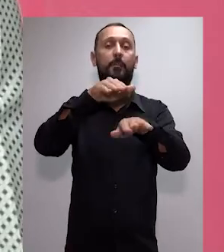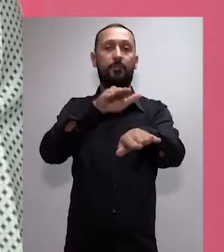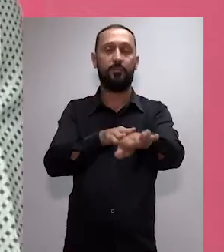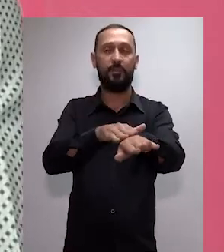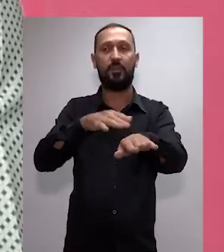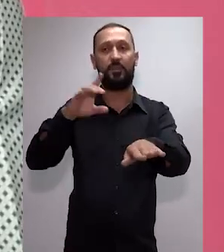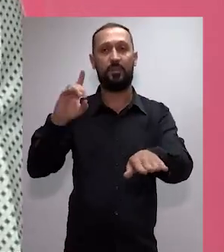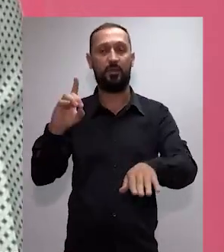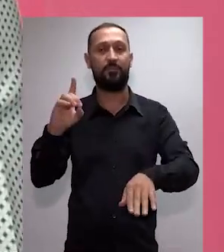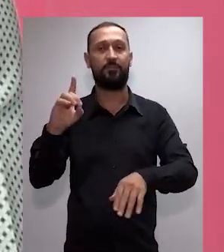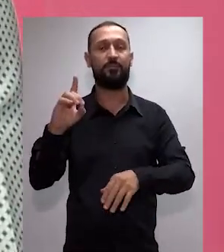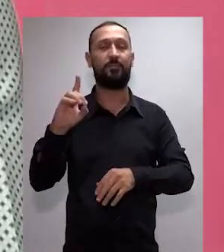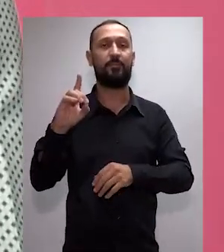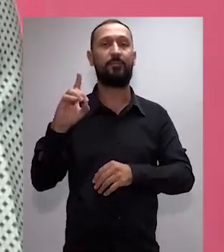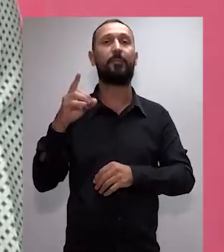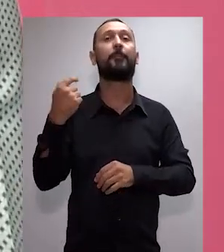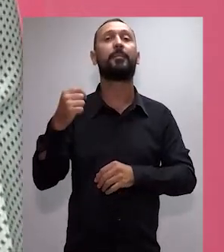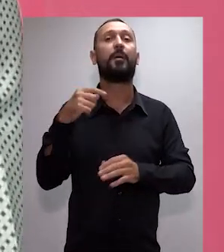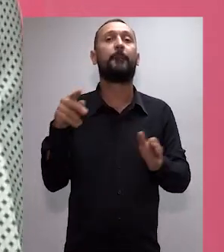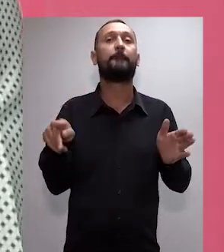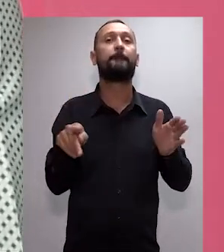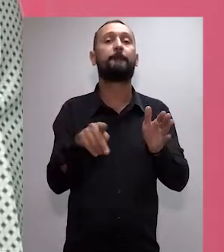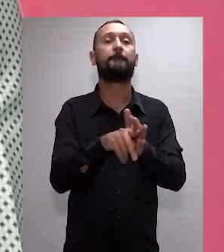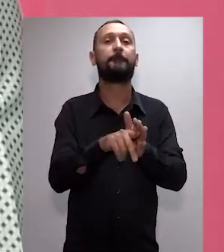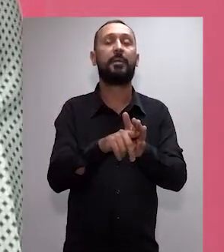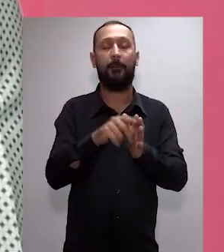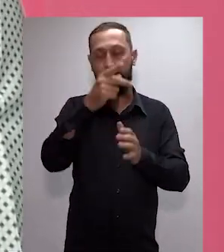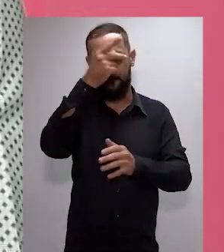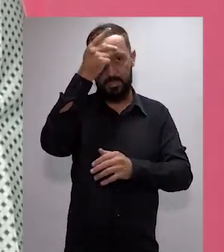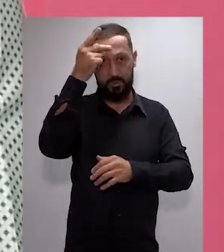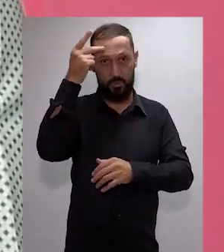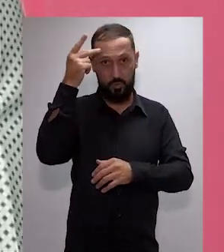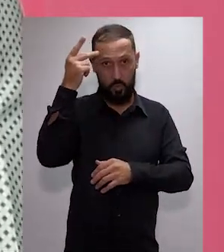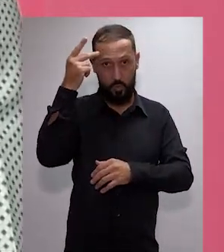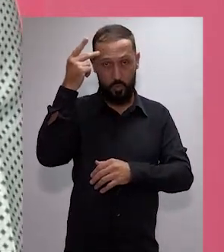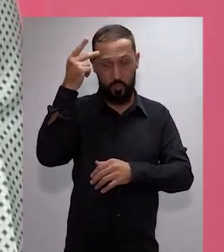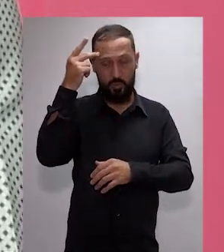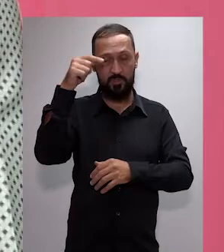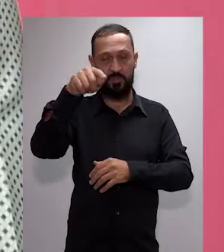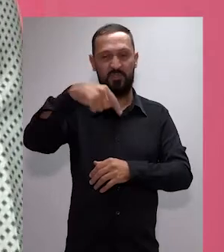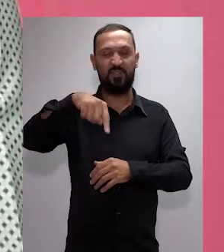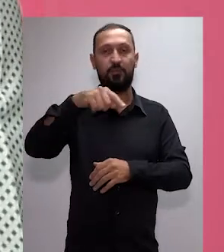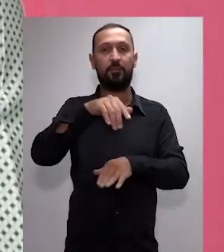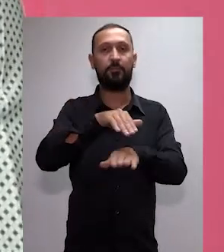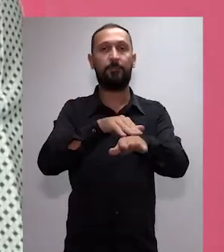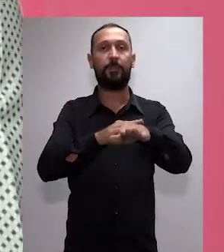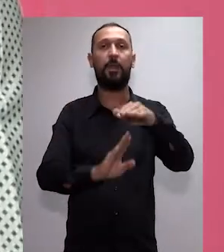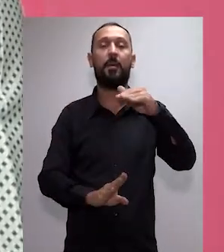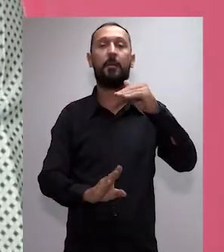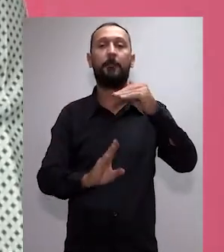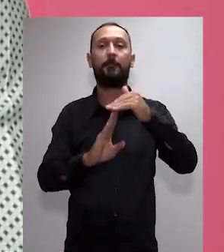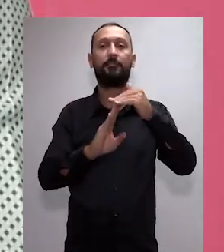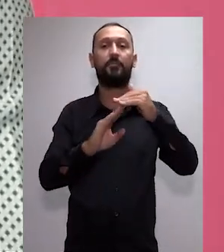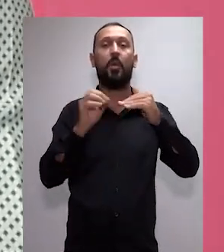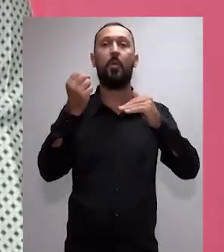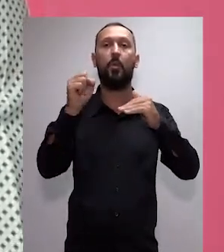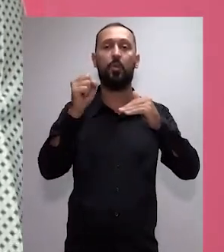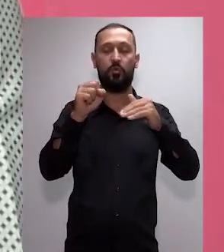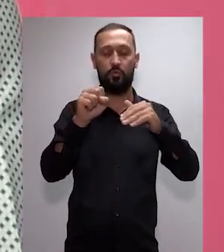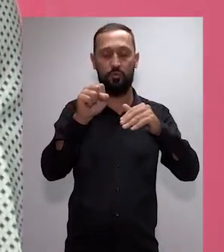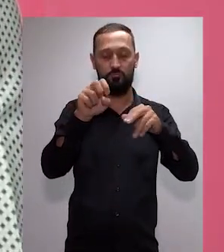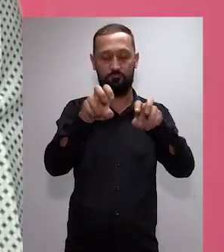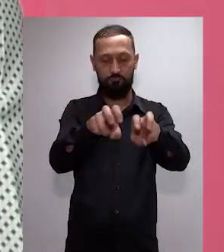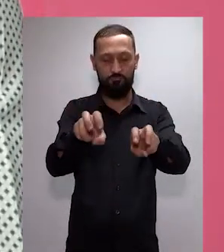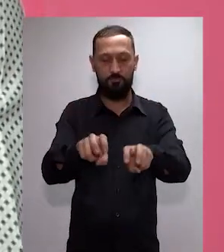um veículo de categoria D, tem que ser um veículo destinado a transporte de passageiro, cuja lotação exceda